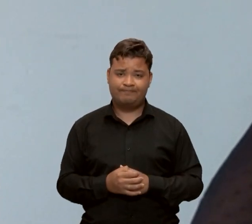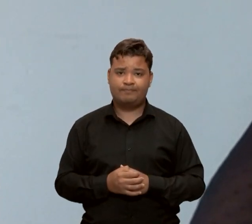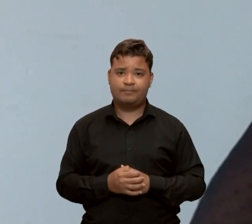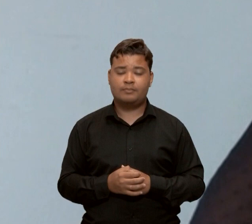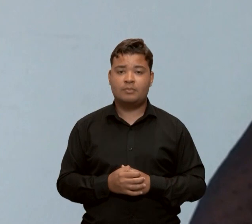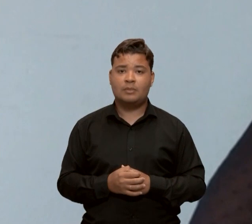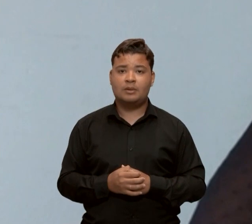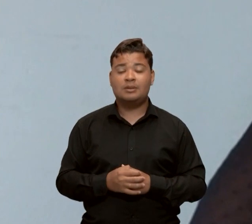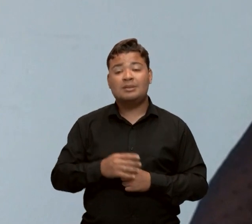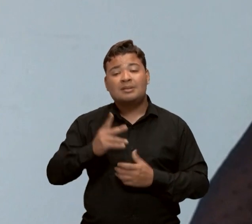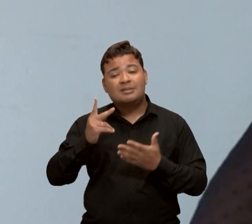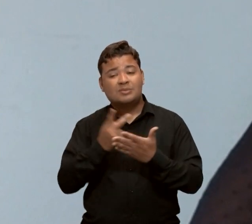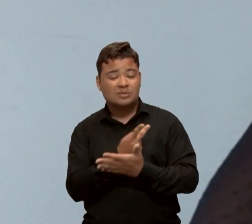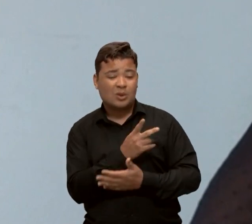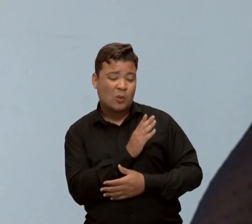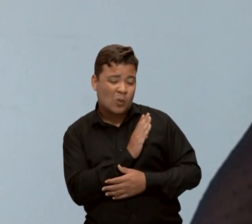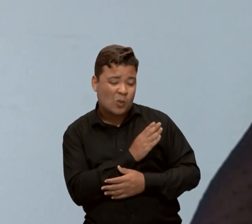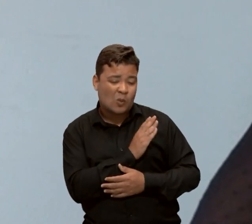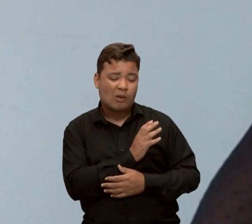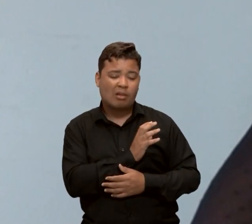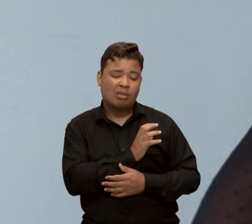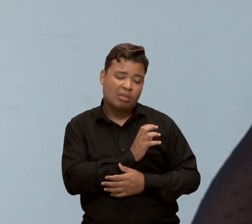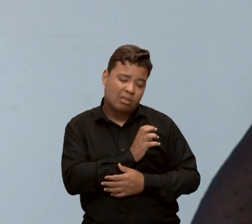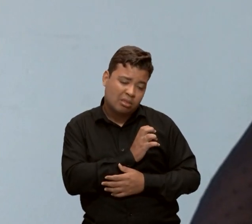alterações cardiovasculares,